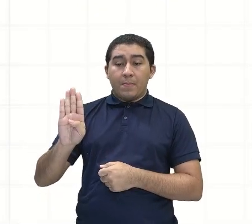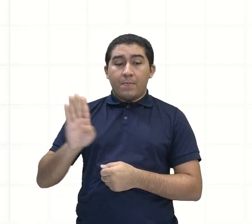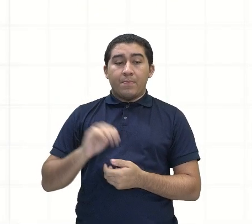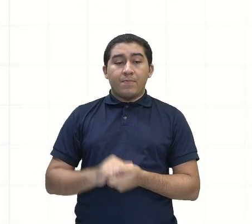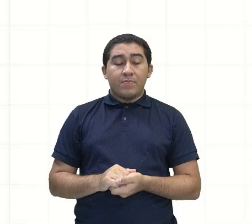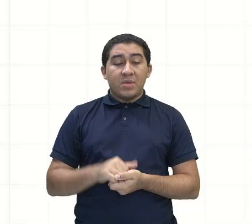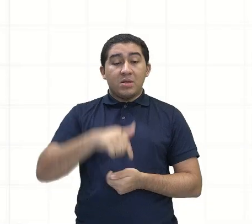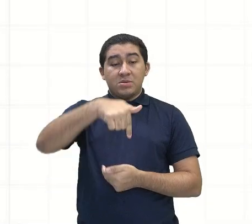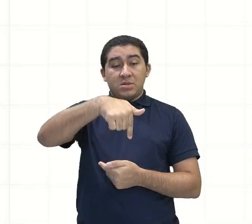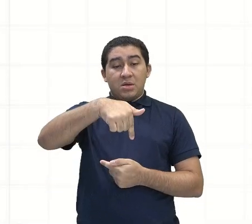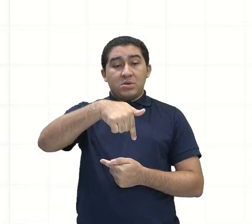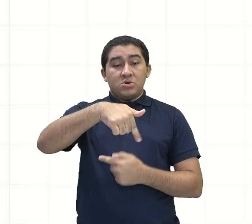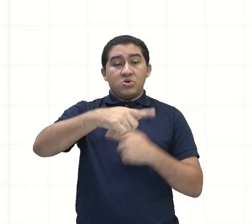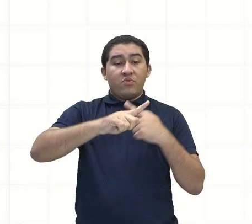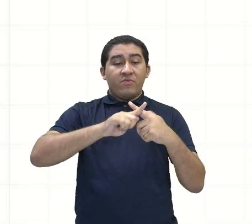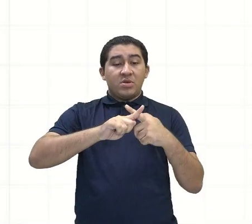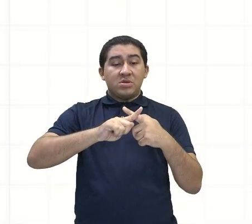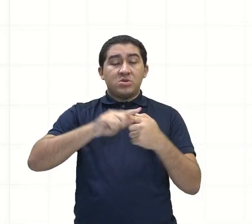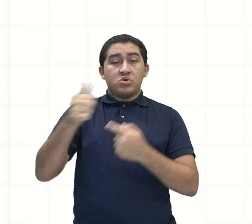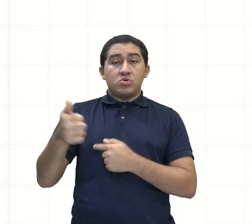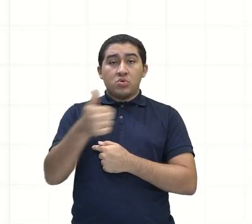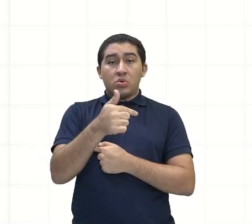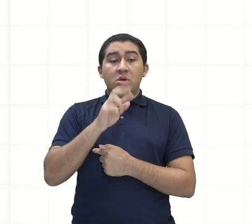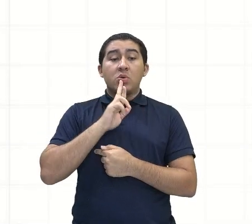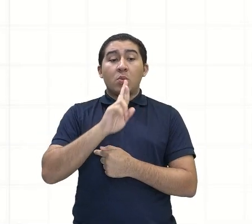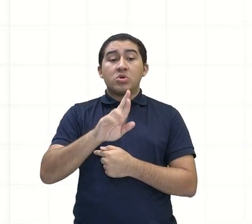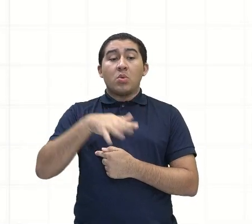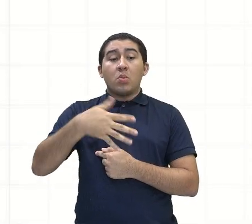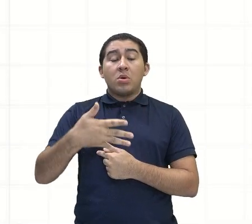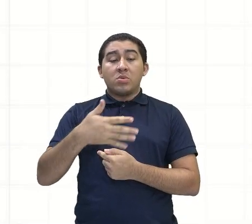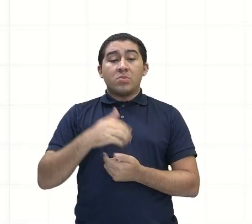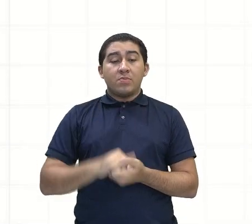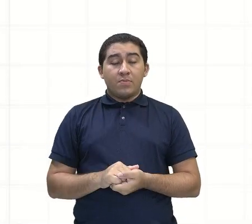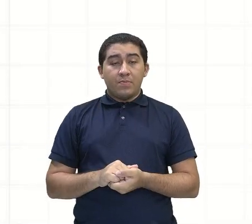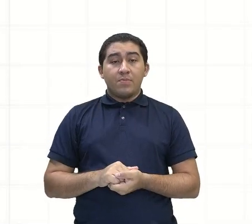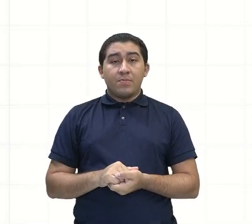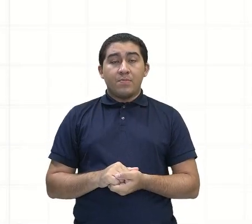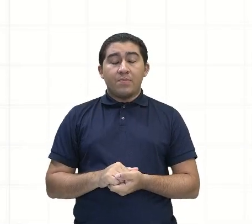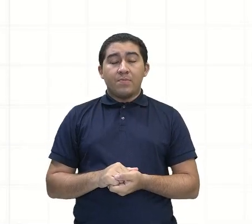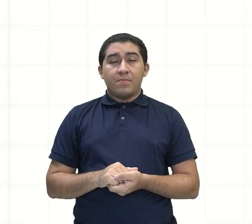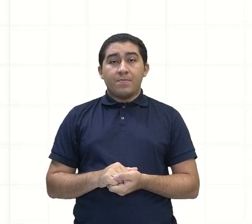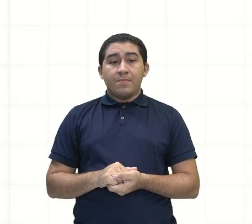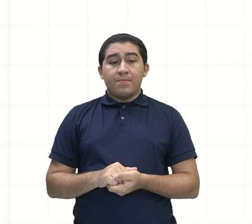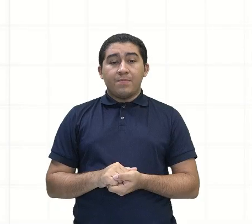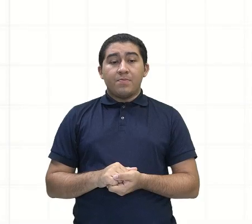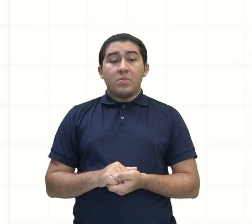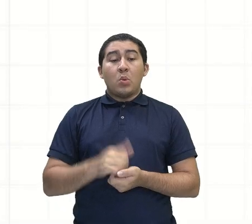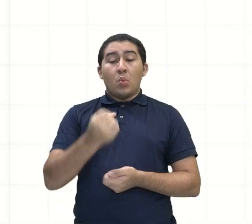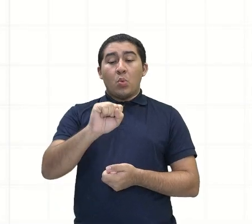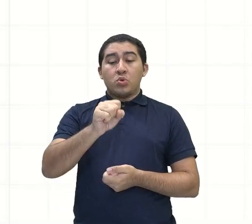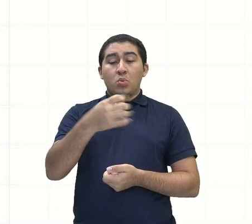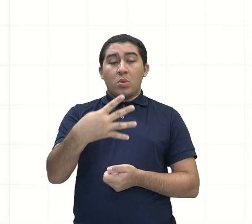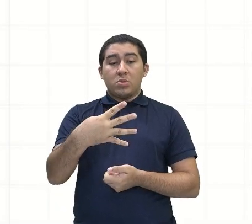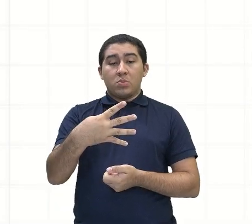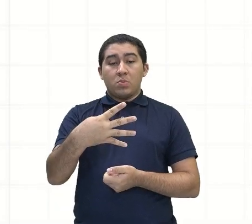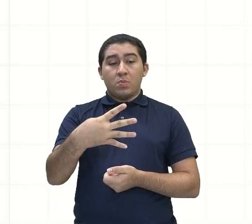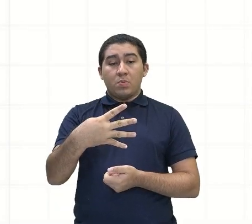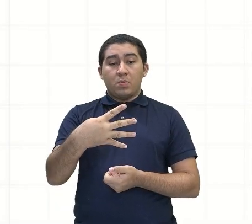7 vezes 12. 7 vezes 12, 7 vezes 10 dá 70, 17, 14, vai dar 84.